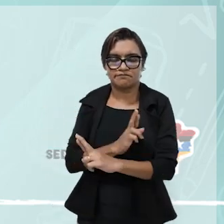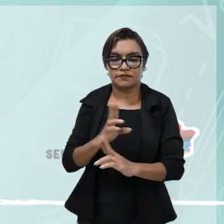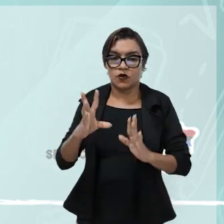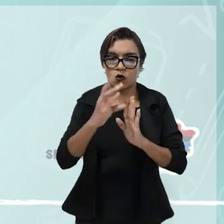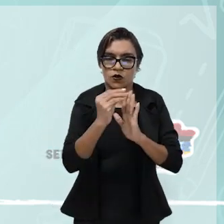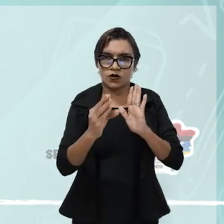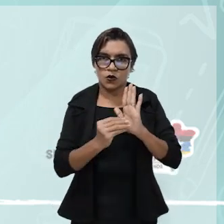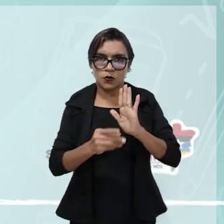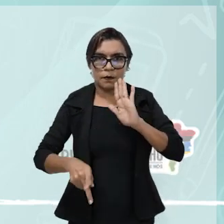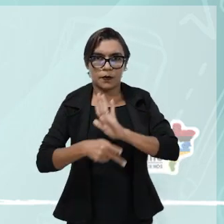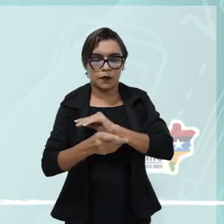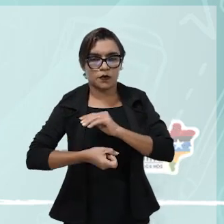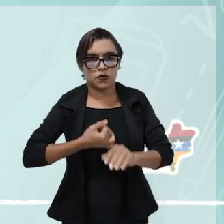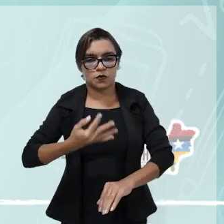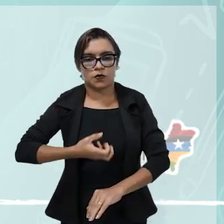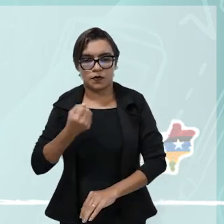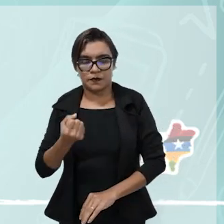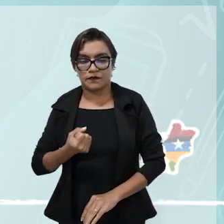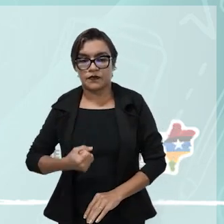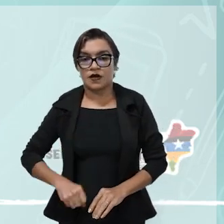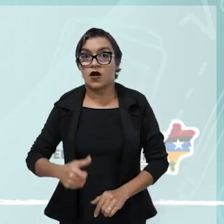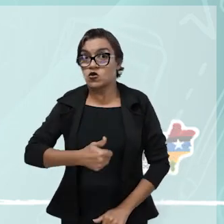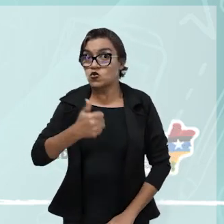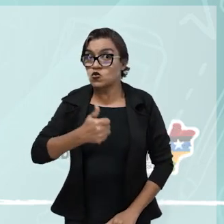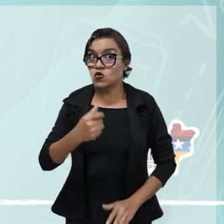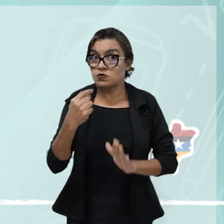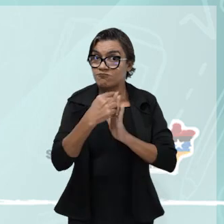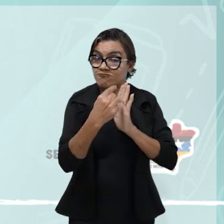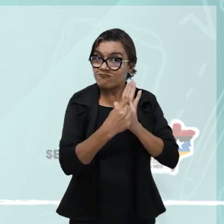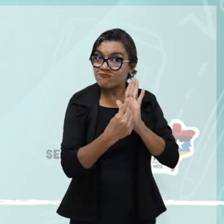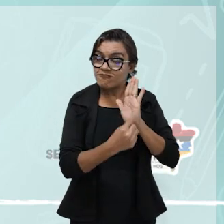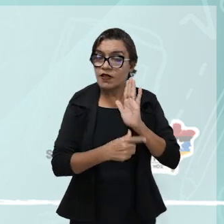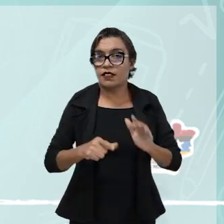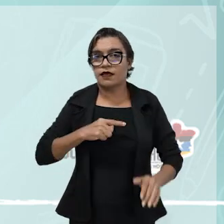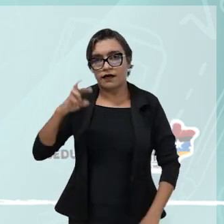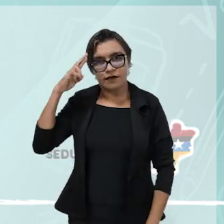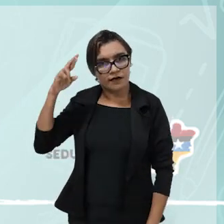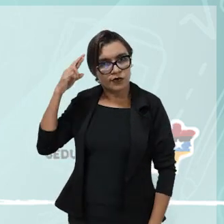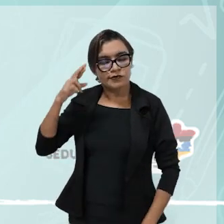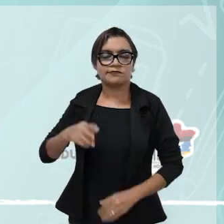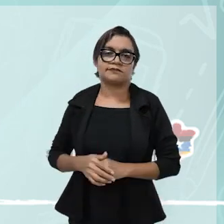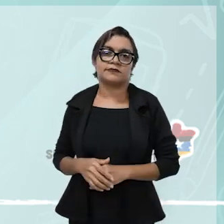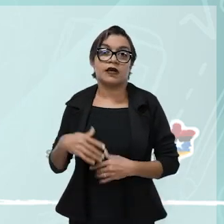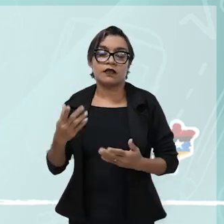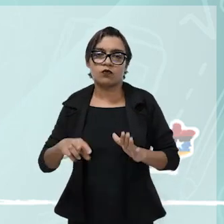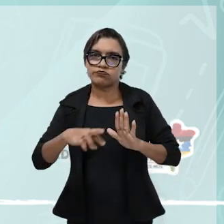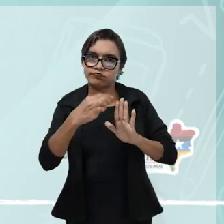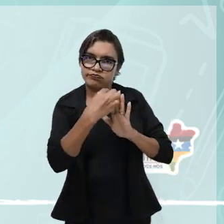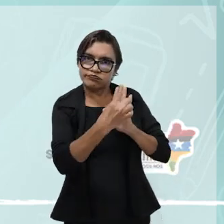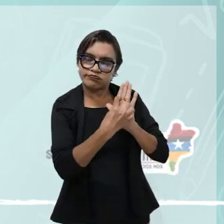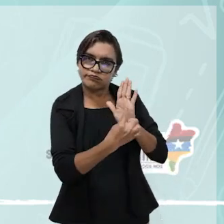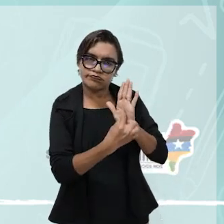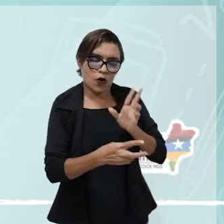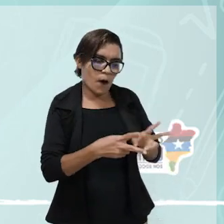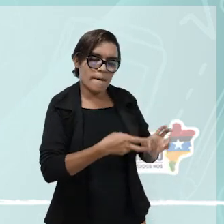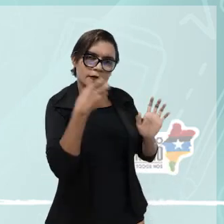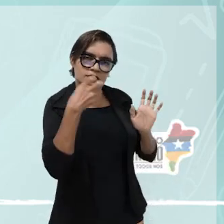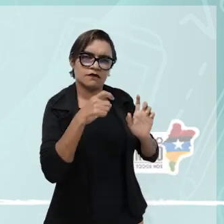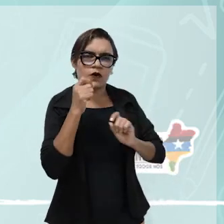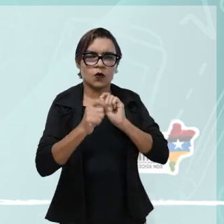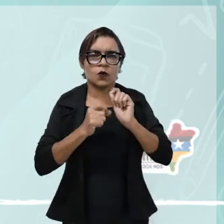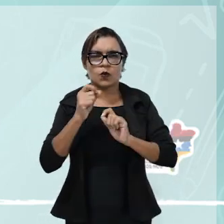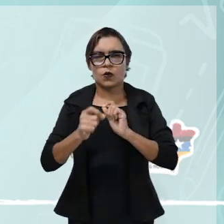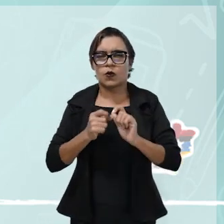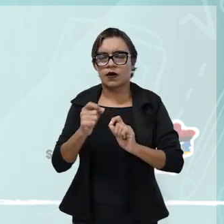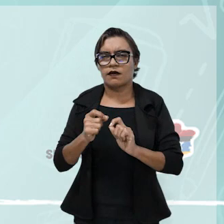conteúdo do poema. Nas 11 primeiras estrofes, temos o desenvolvimento de um raciocínio. E nessas estrofes, observamos uma sonoridade